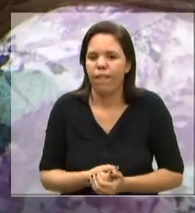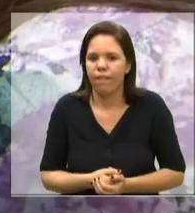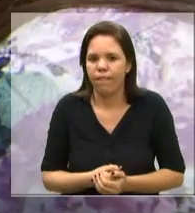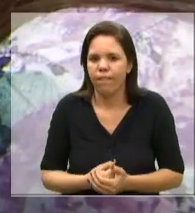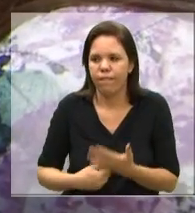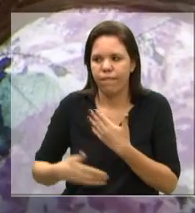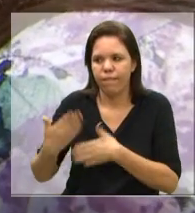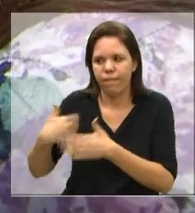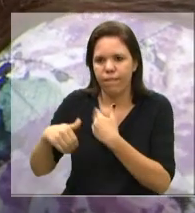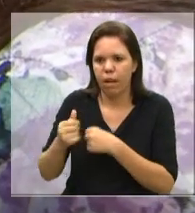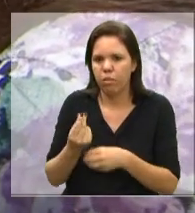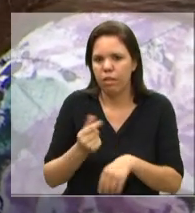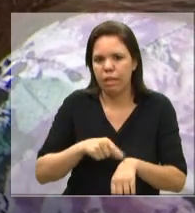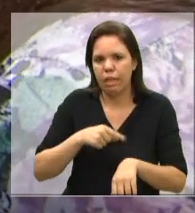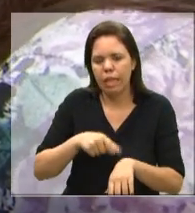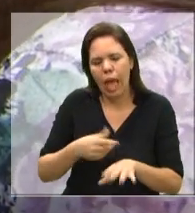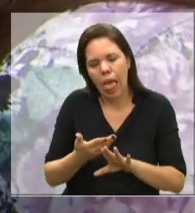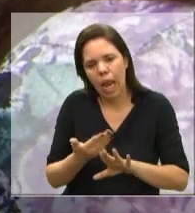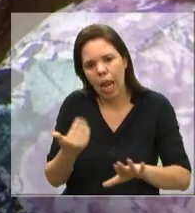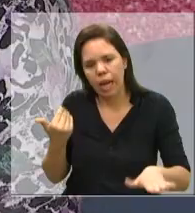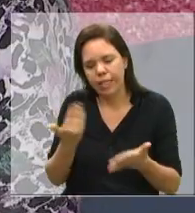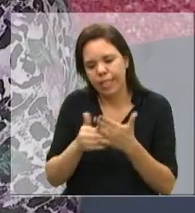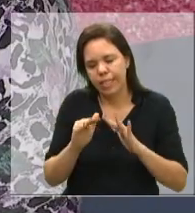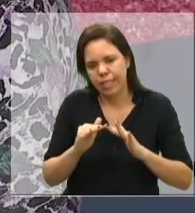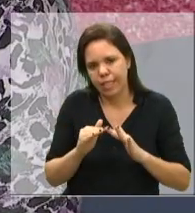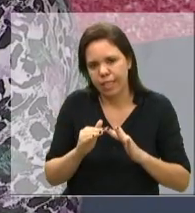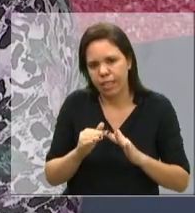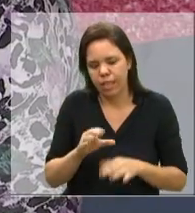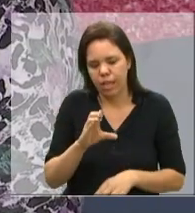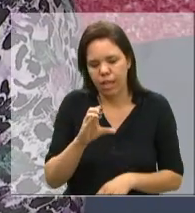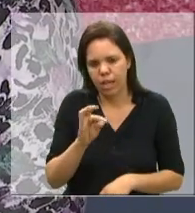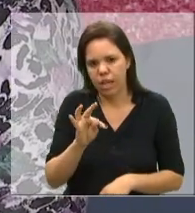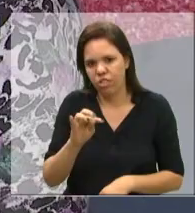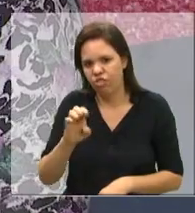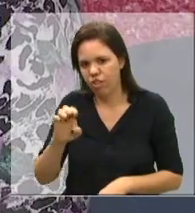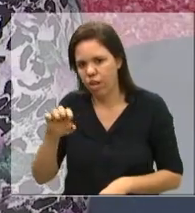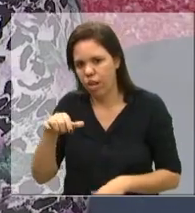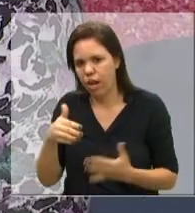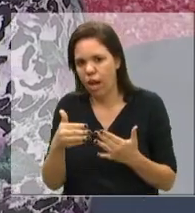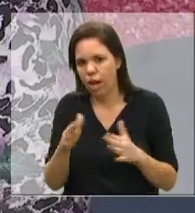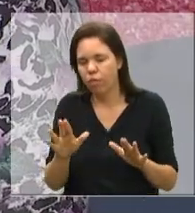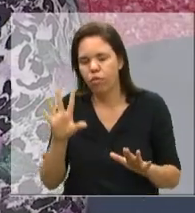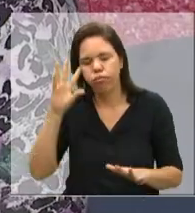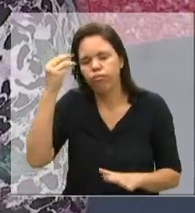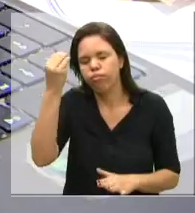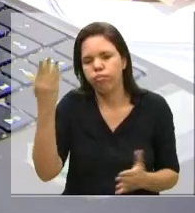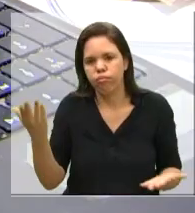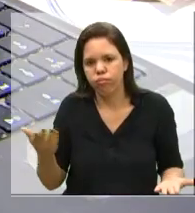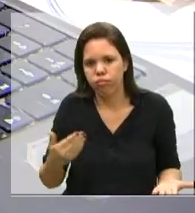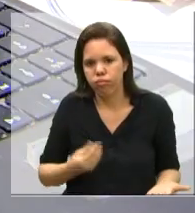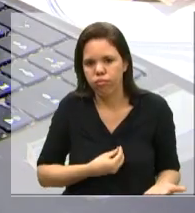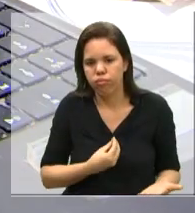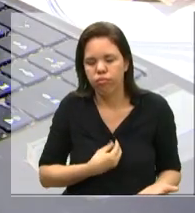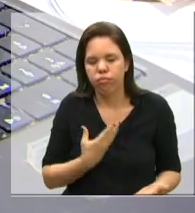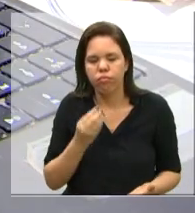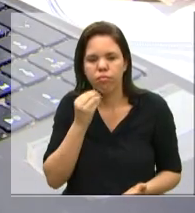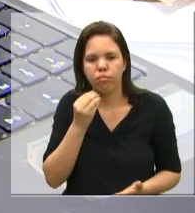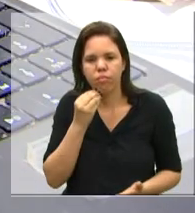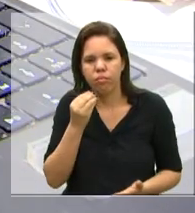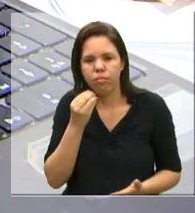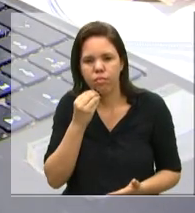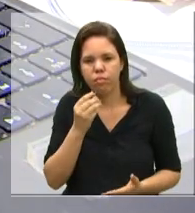Depois de passar muito tempo longe da escola, Cristiane abriu as portas do conhecimento, ou melhor,